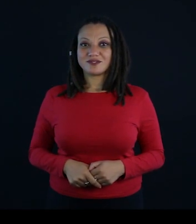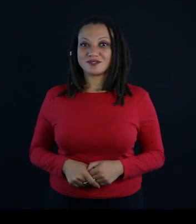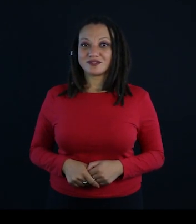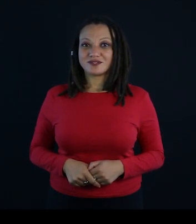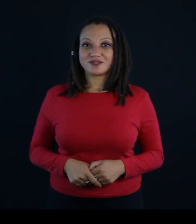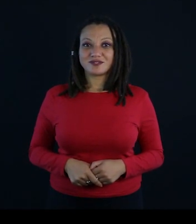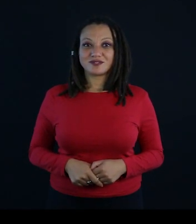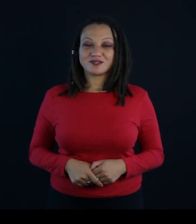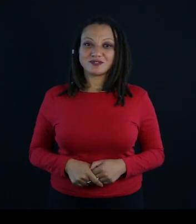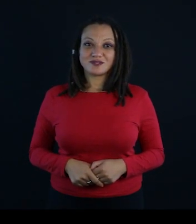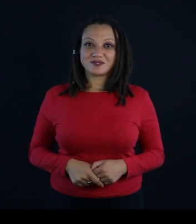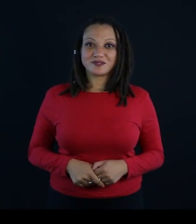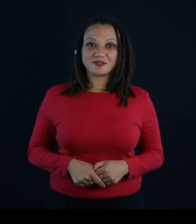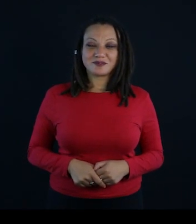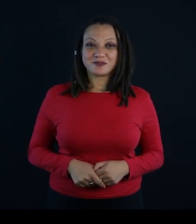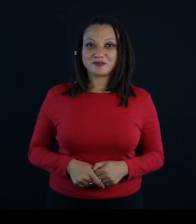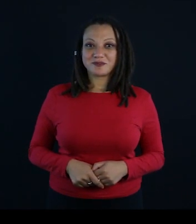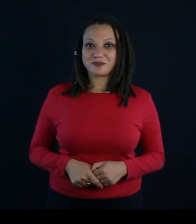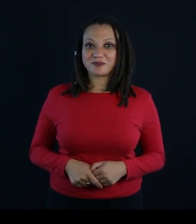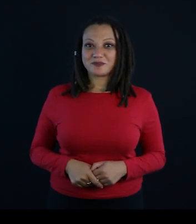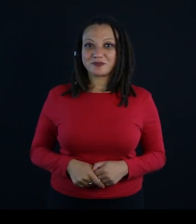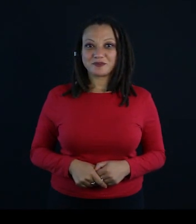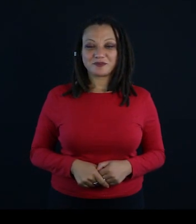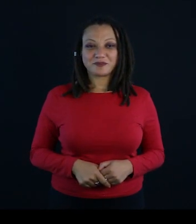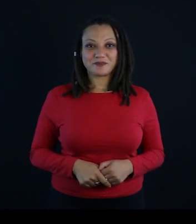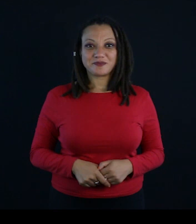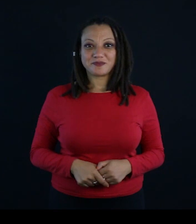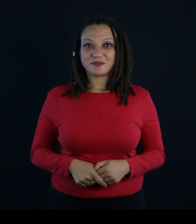Aí a gente faz o detalhe das patinhas.